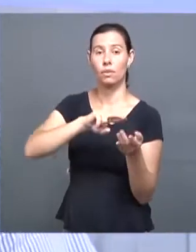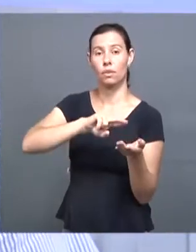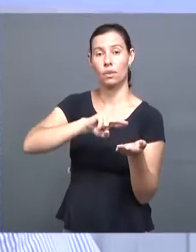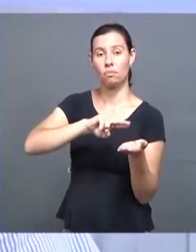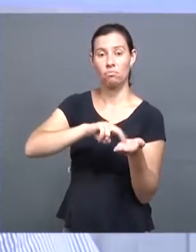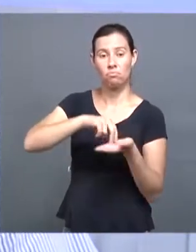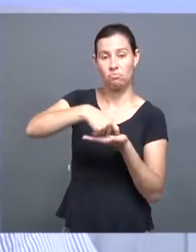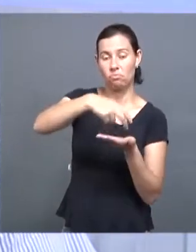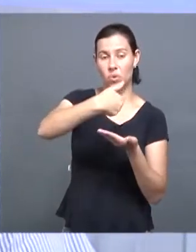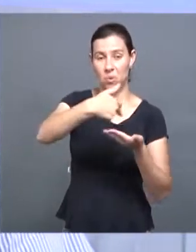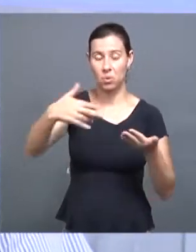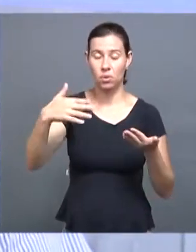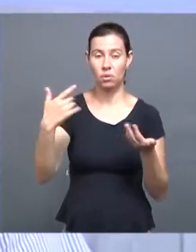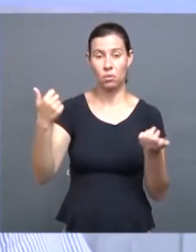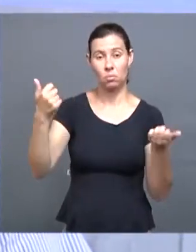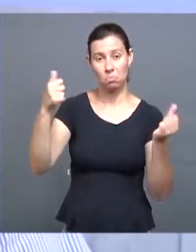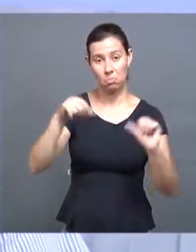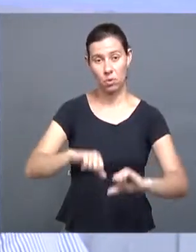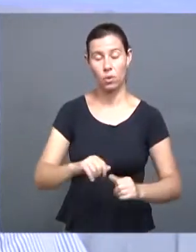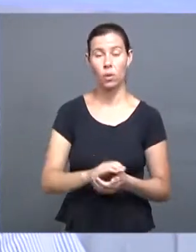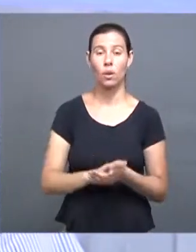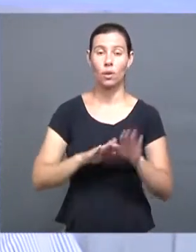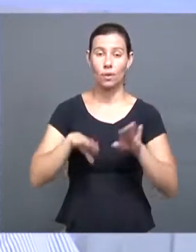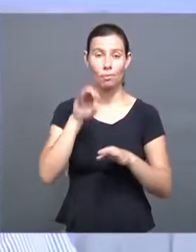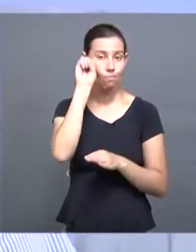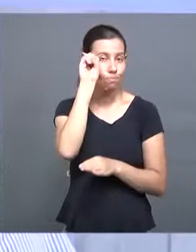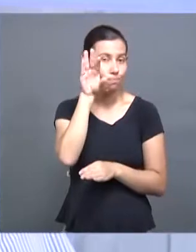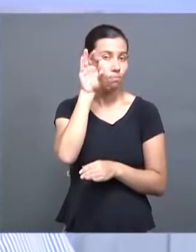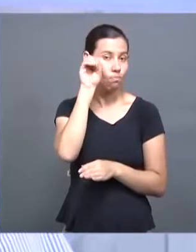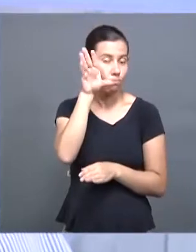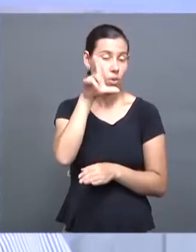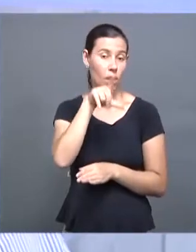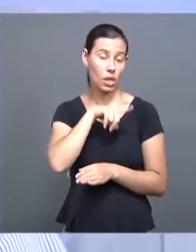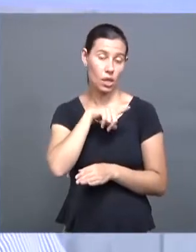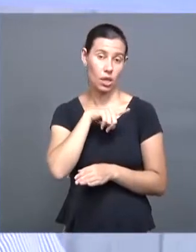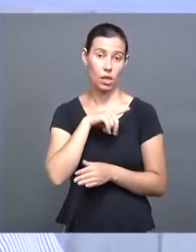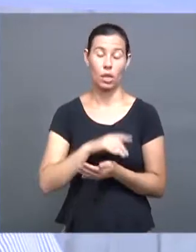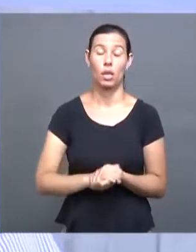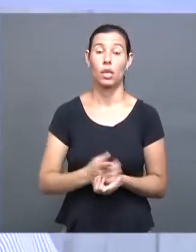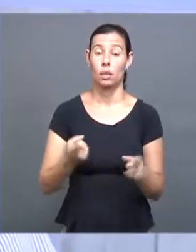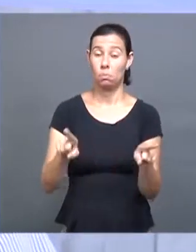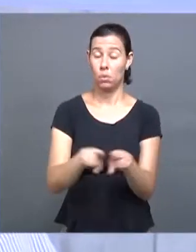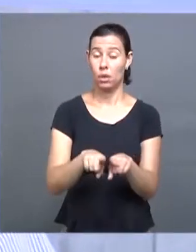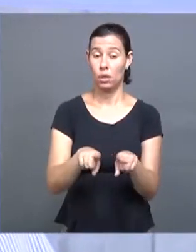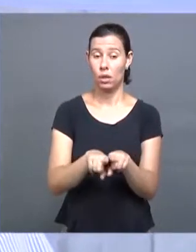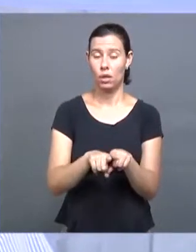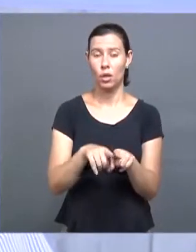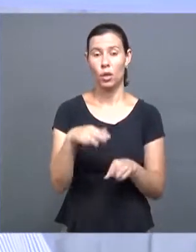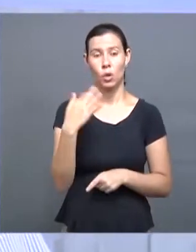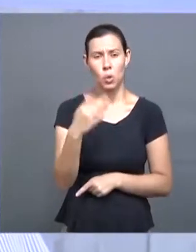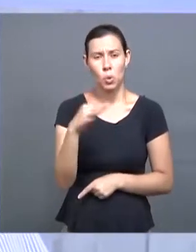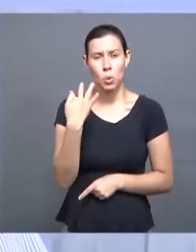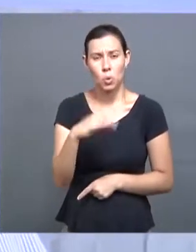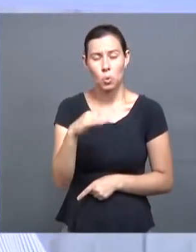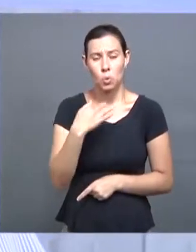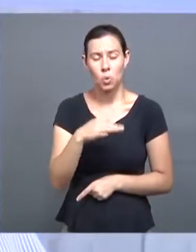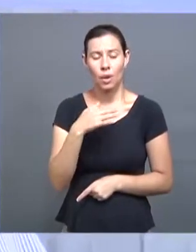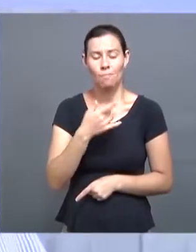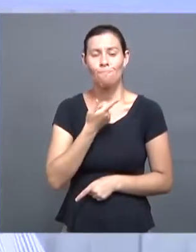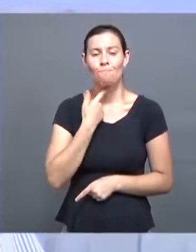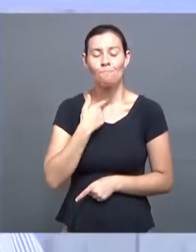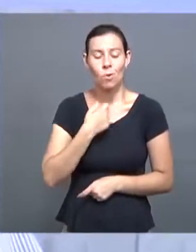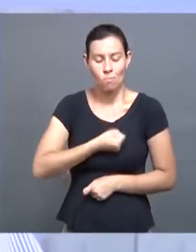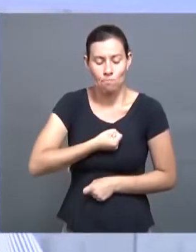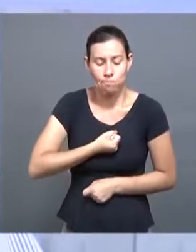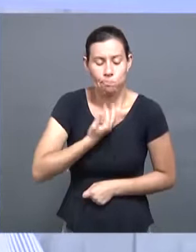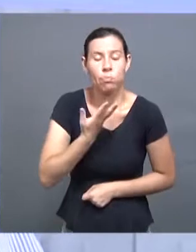dor de cabeça costuma ser pulsátil. É comum essa dor de cabeça vir associada à vontade de vomitar, ou a pessoa chega a vomitar